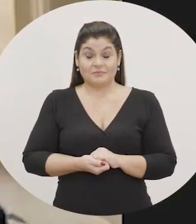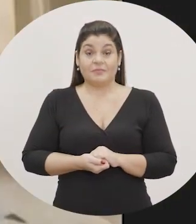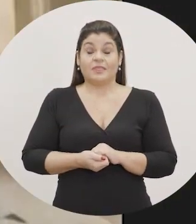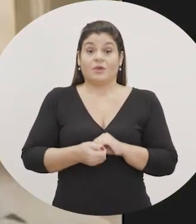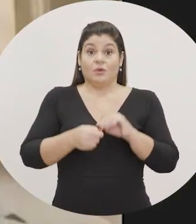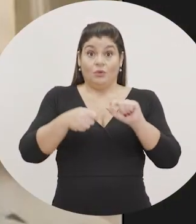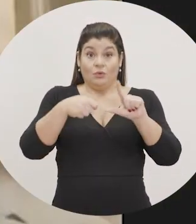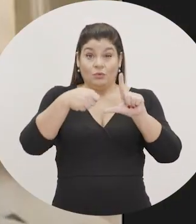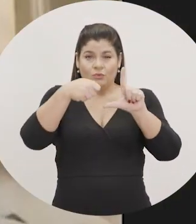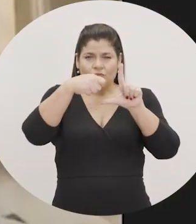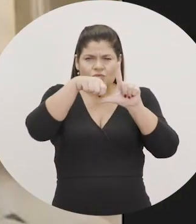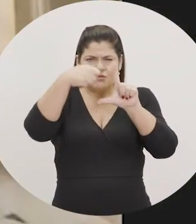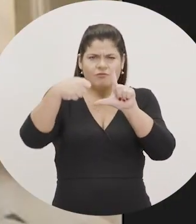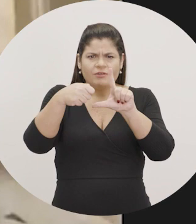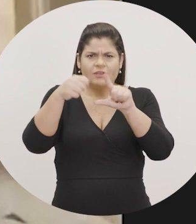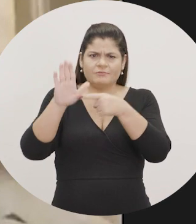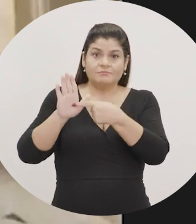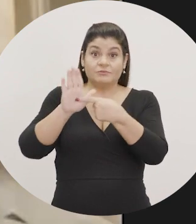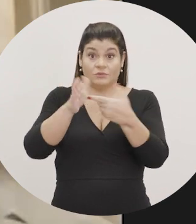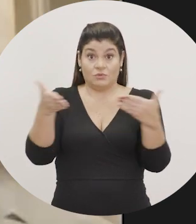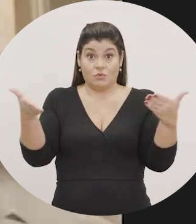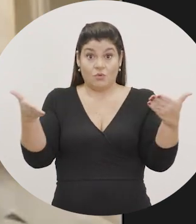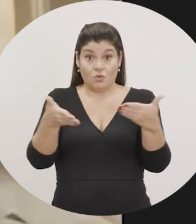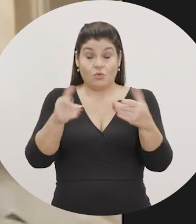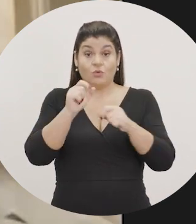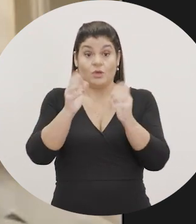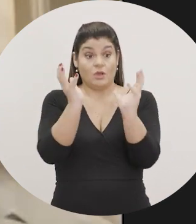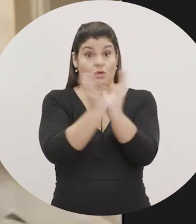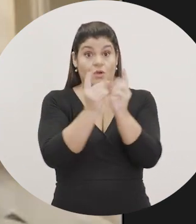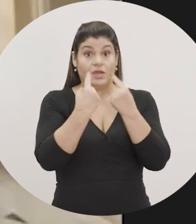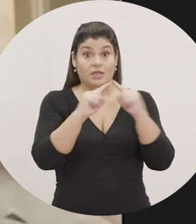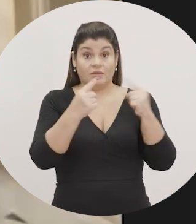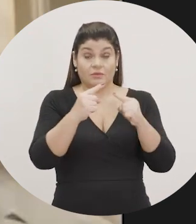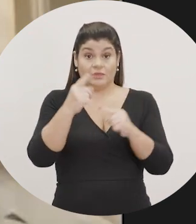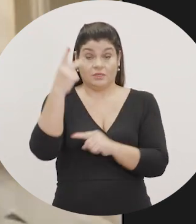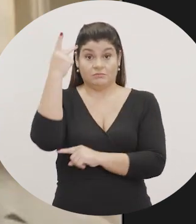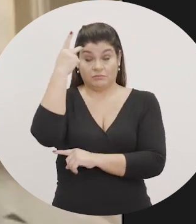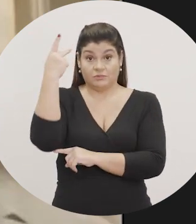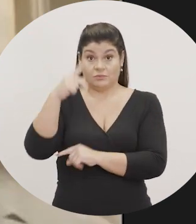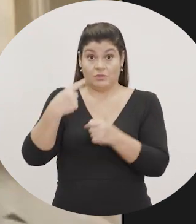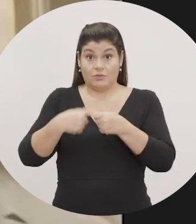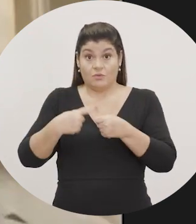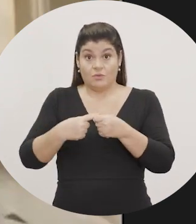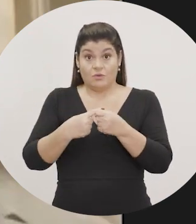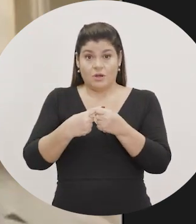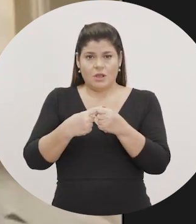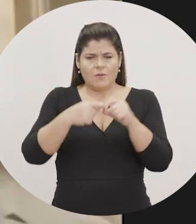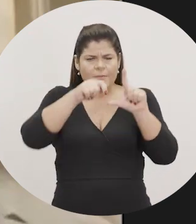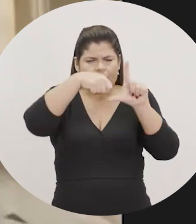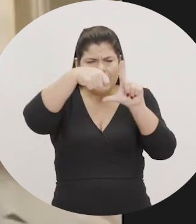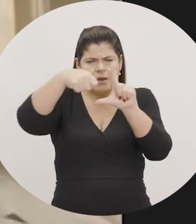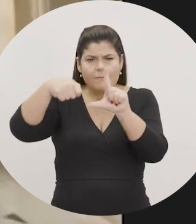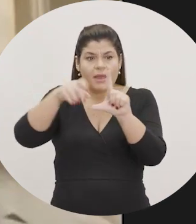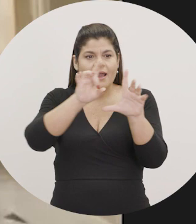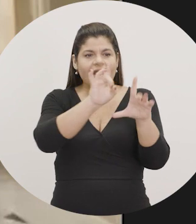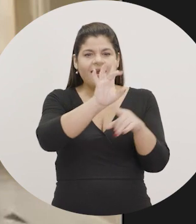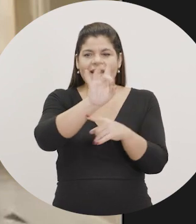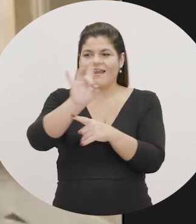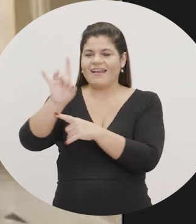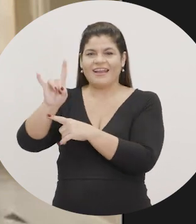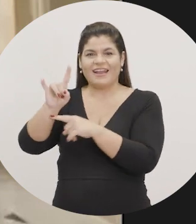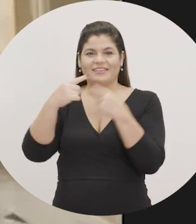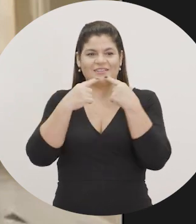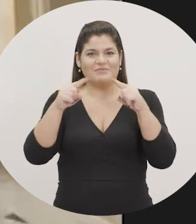No vídeo que nós vamos apresentar hoje, a Orquestra Sinfônica Municipal de São Paulo gravou cada músico de sua